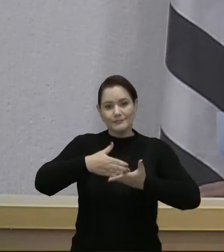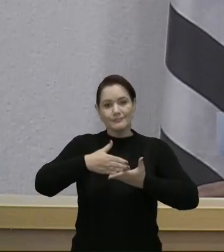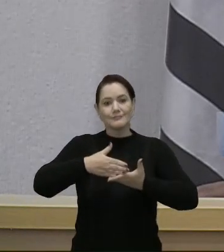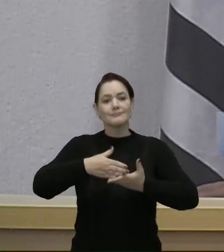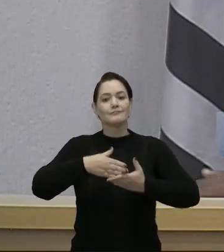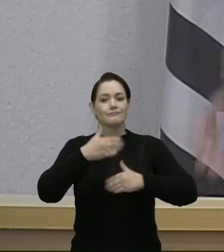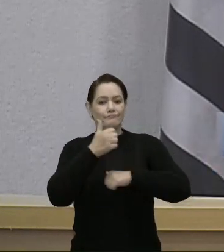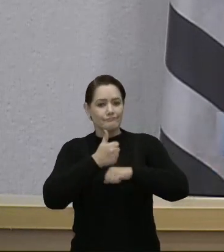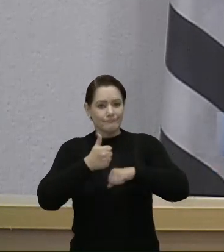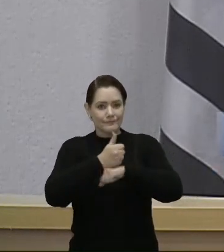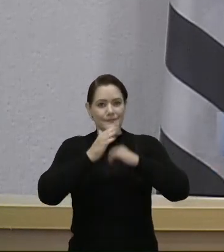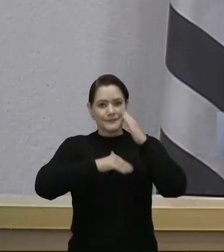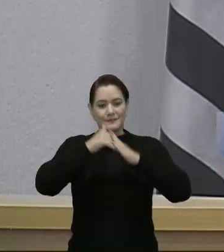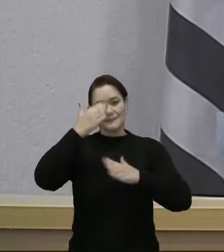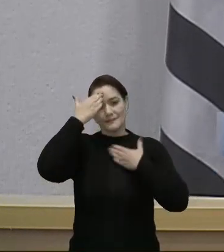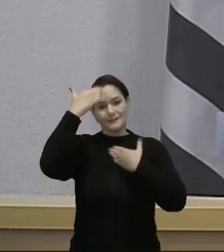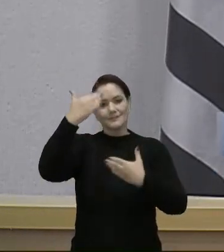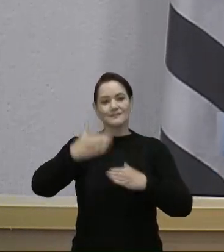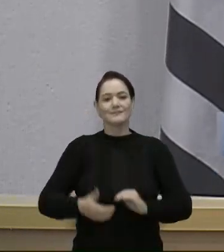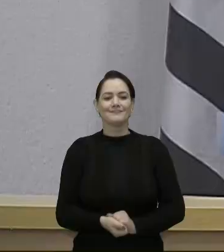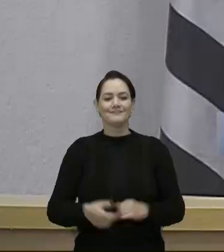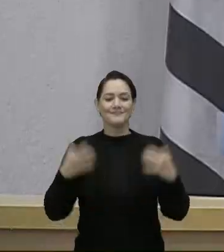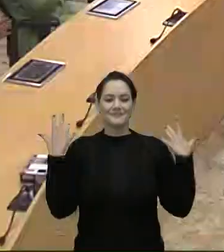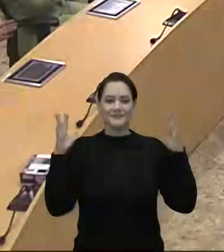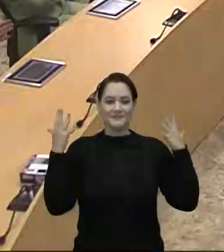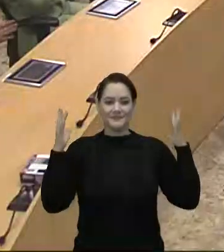bons profissionais. Muito obrigado.